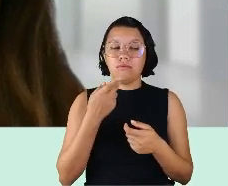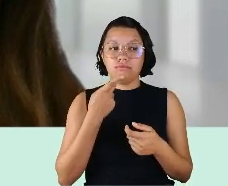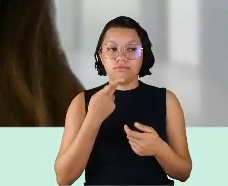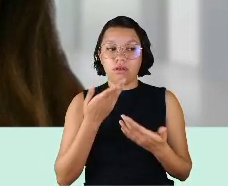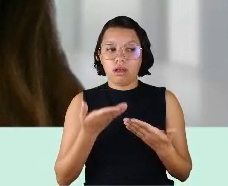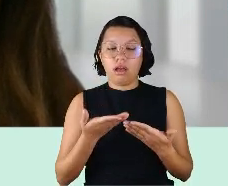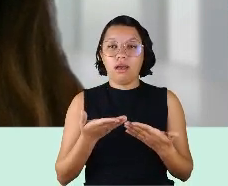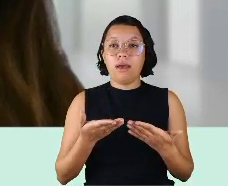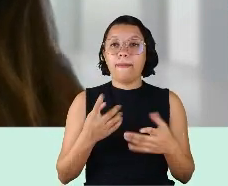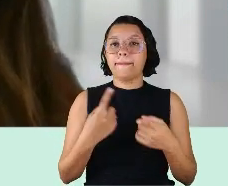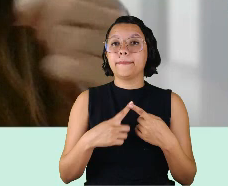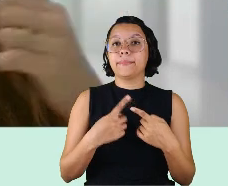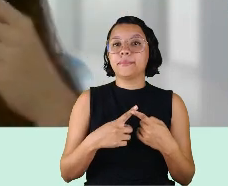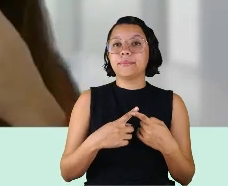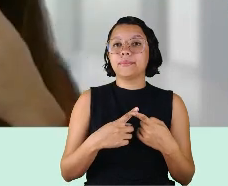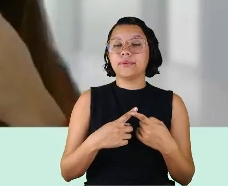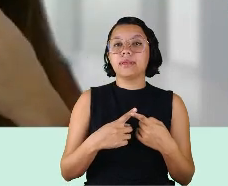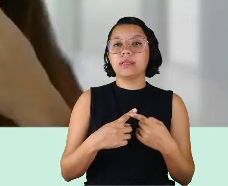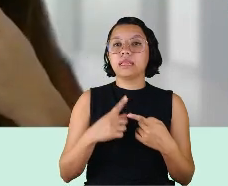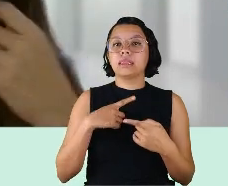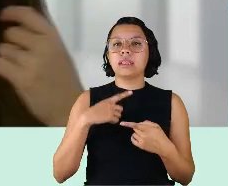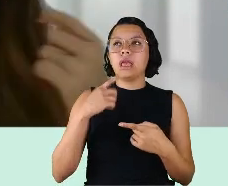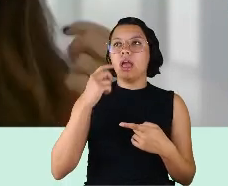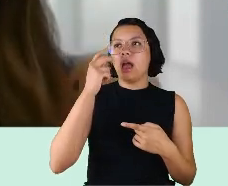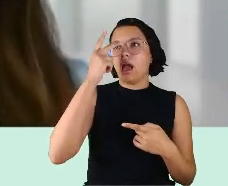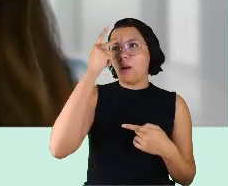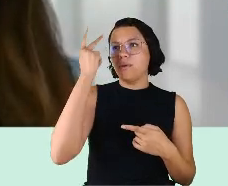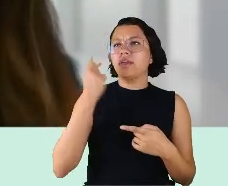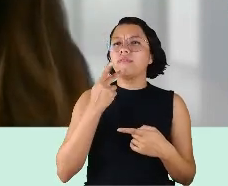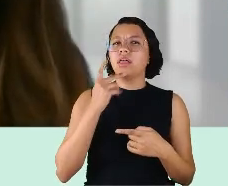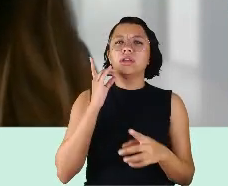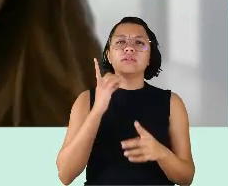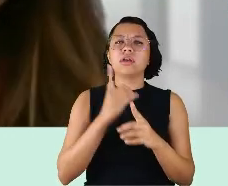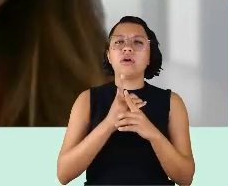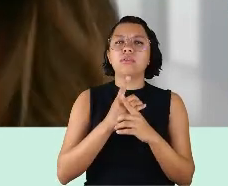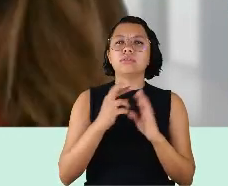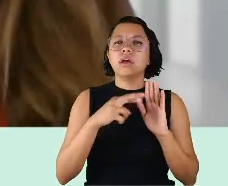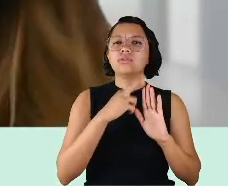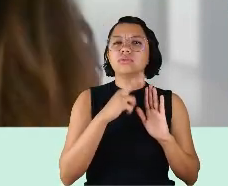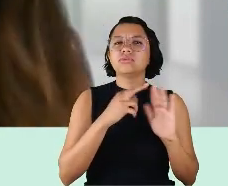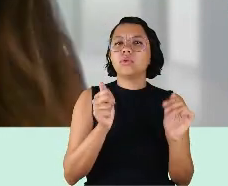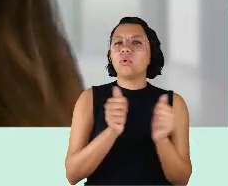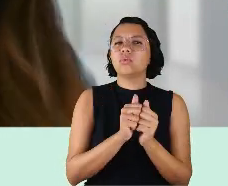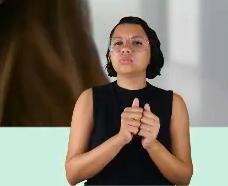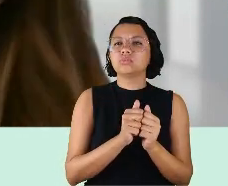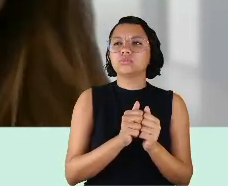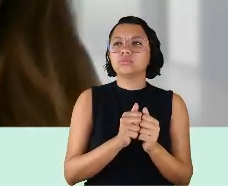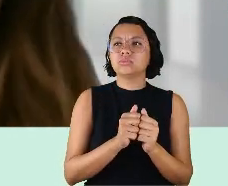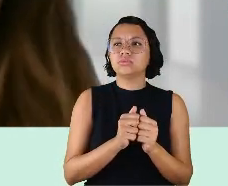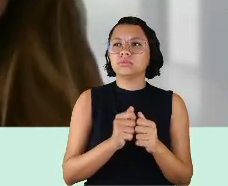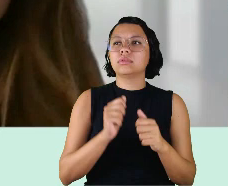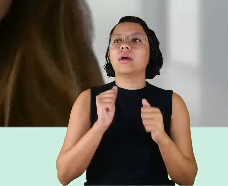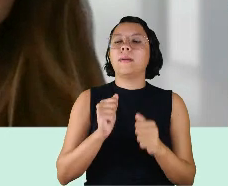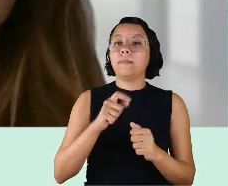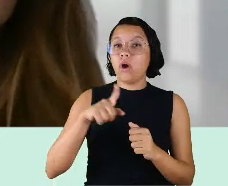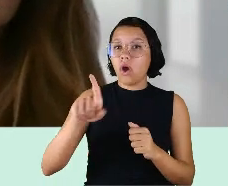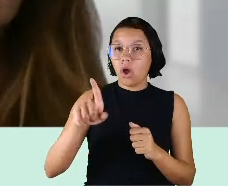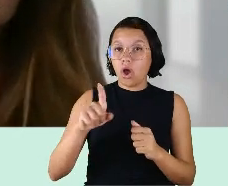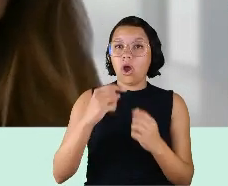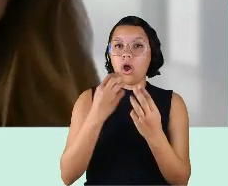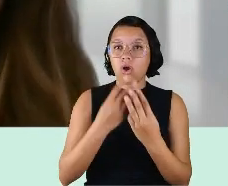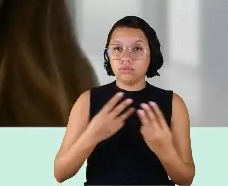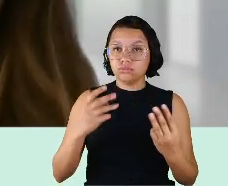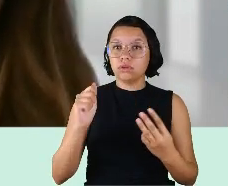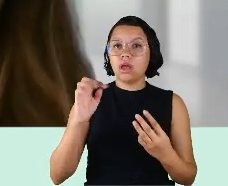né, porque tem alguém dizendo aqui no chat que não está achando a resolução conjunta. Pode ir lá nos